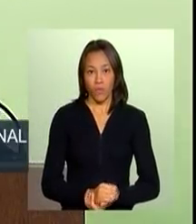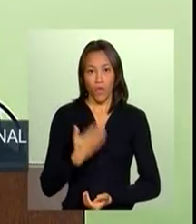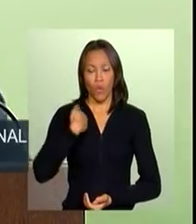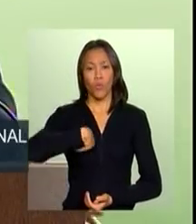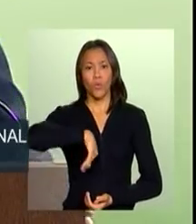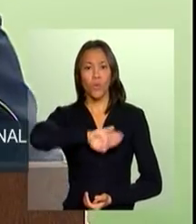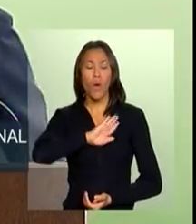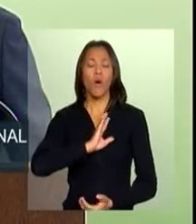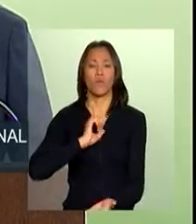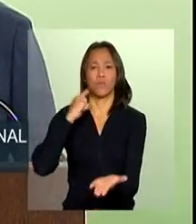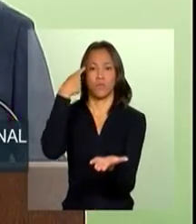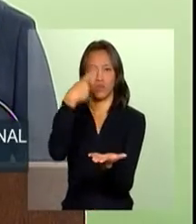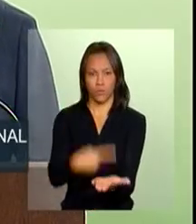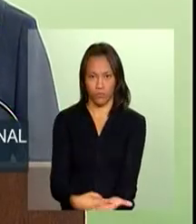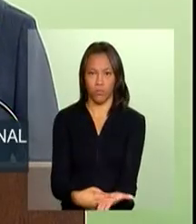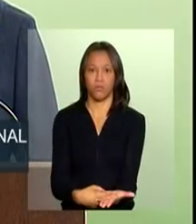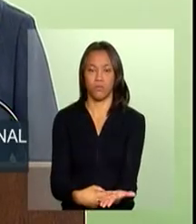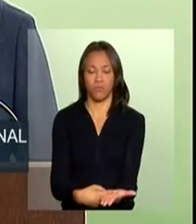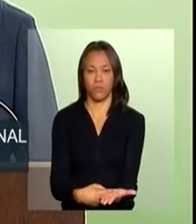O nosso compromisso